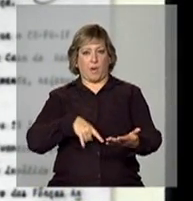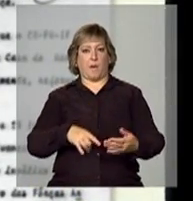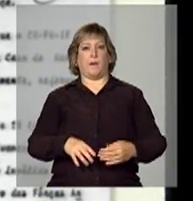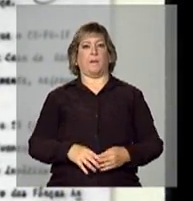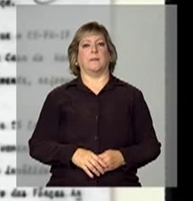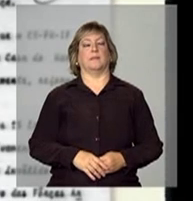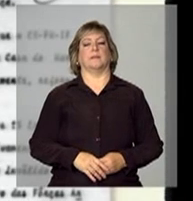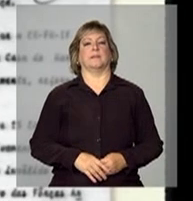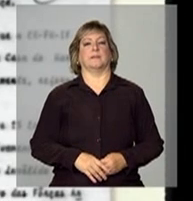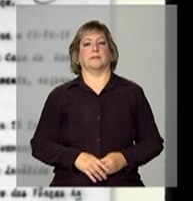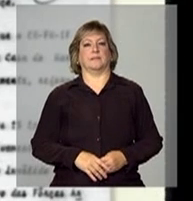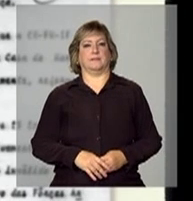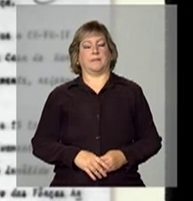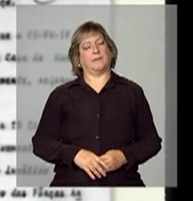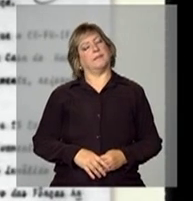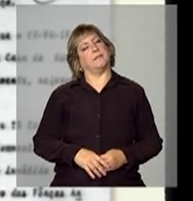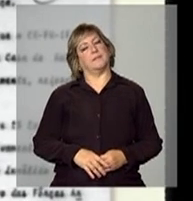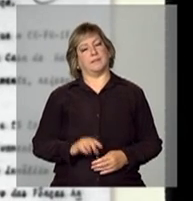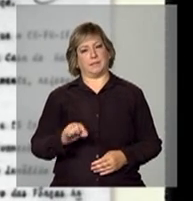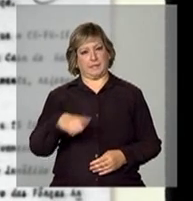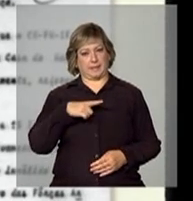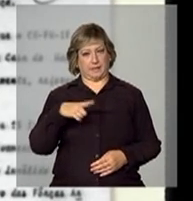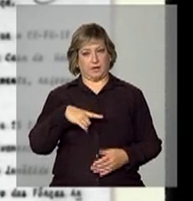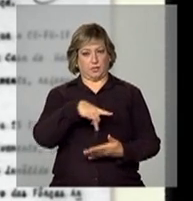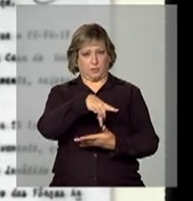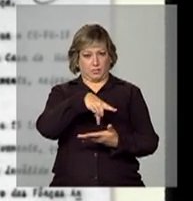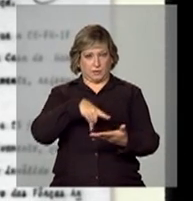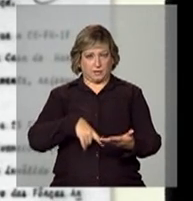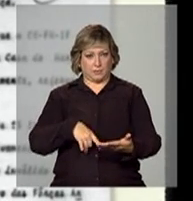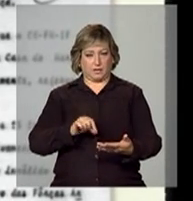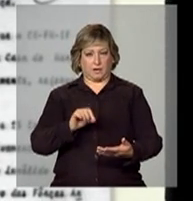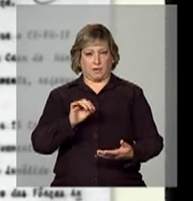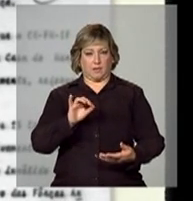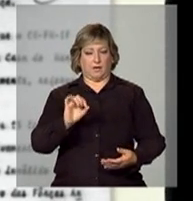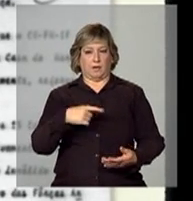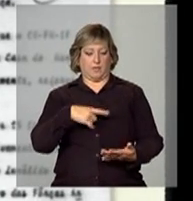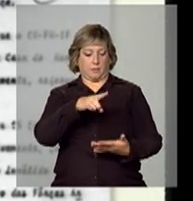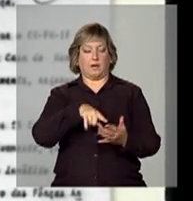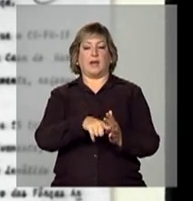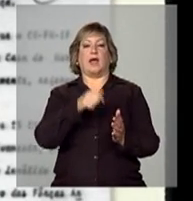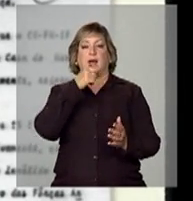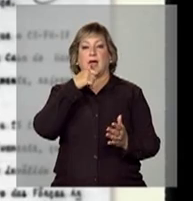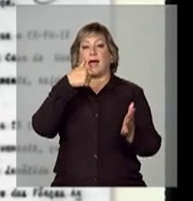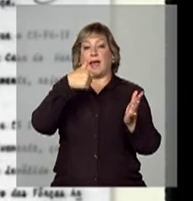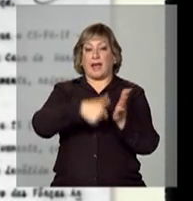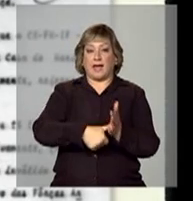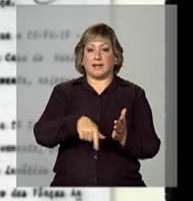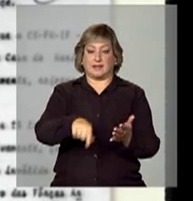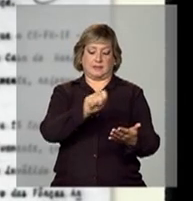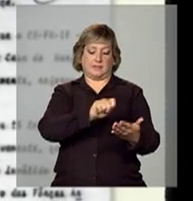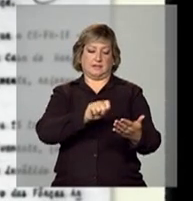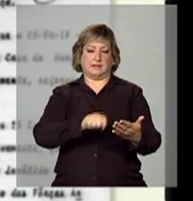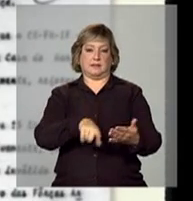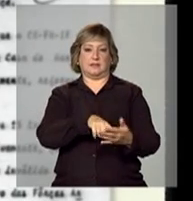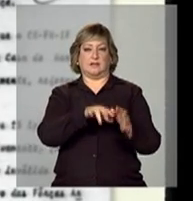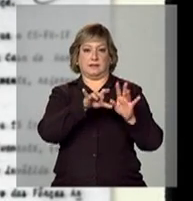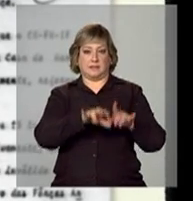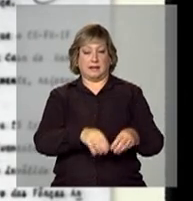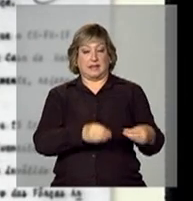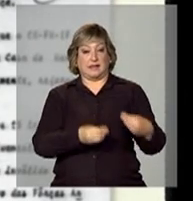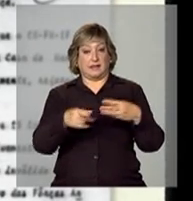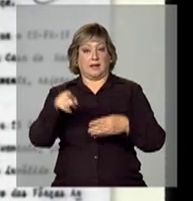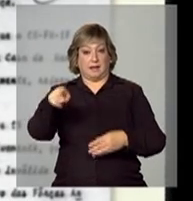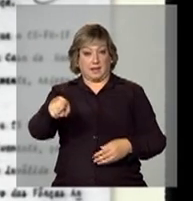imagem, né? Esse é o documento, a folha de rosto da carta que é feita ao ministro da